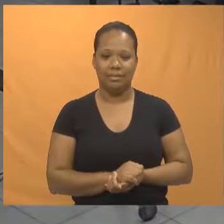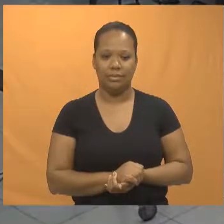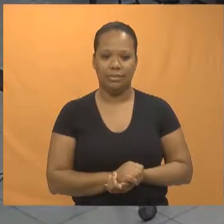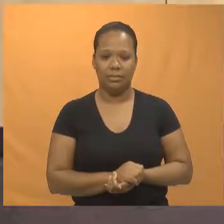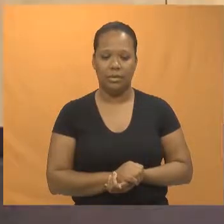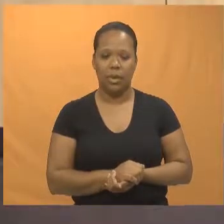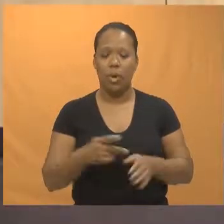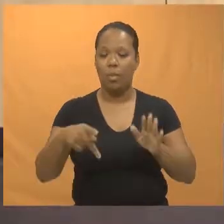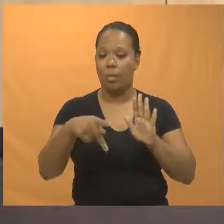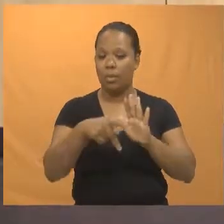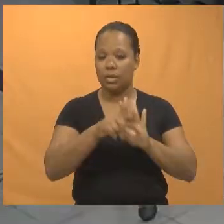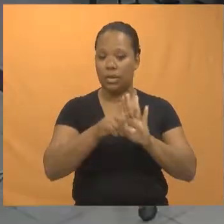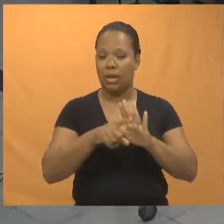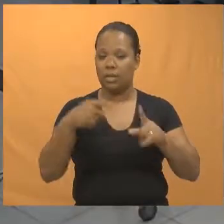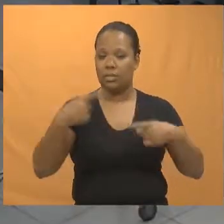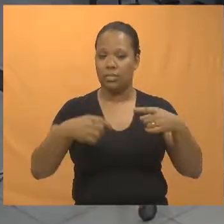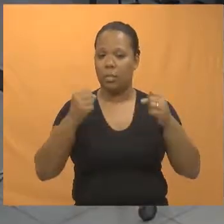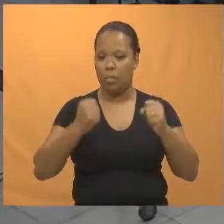O projeto continua em discussão.